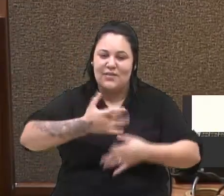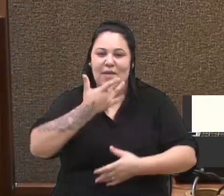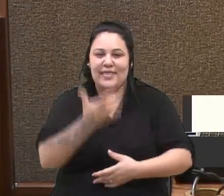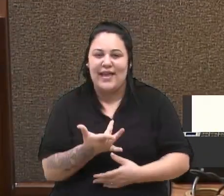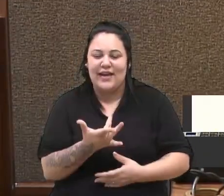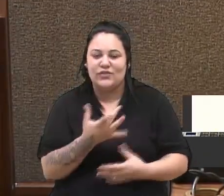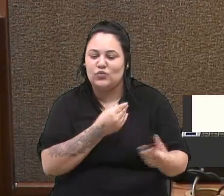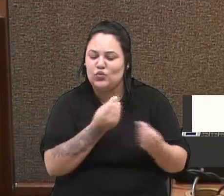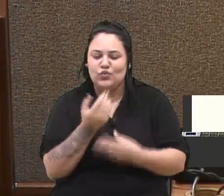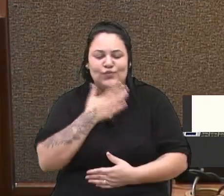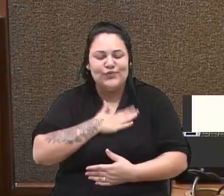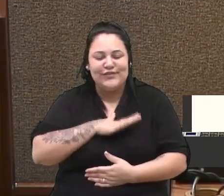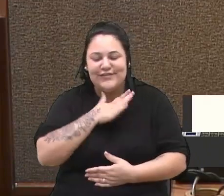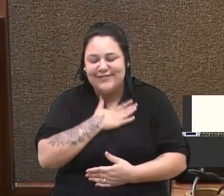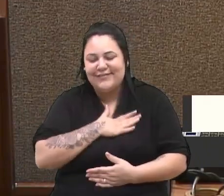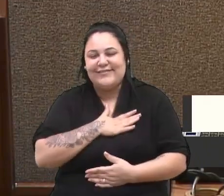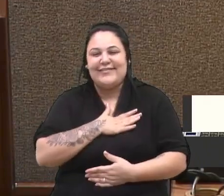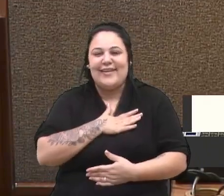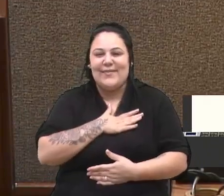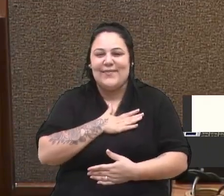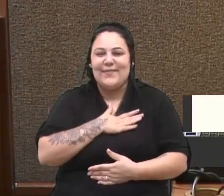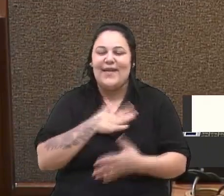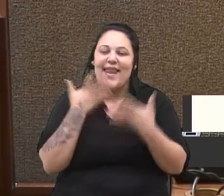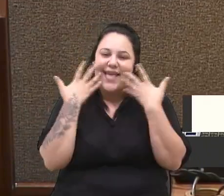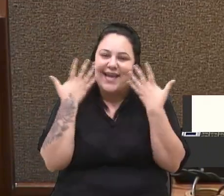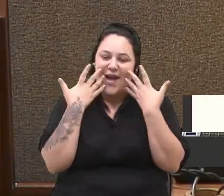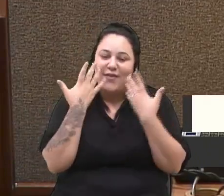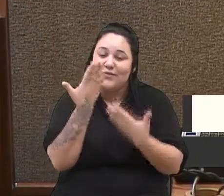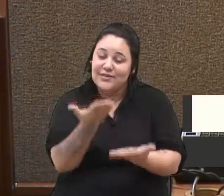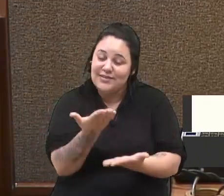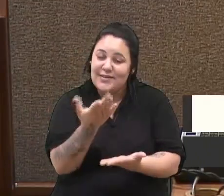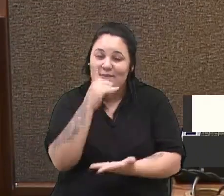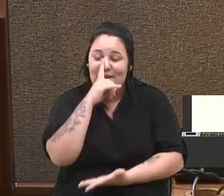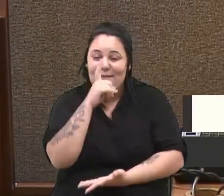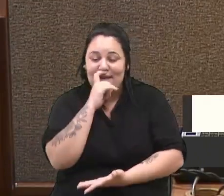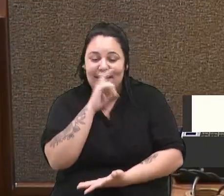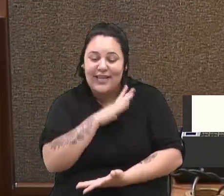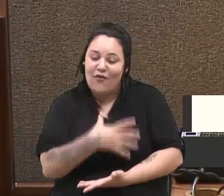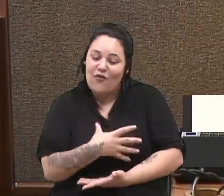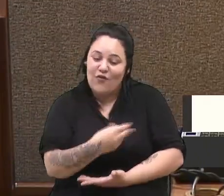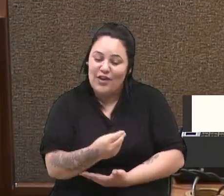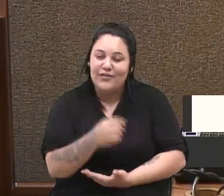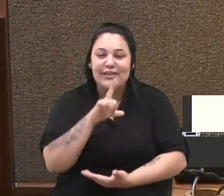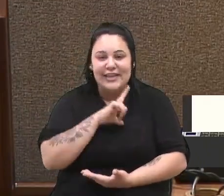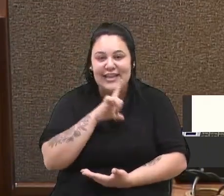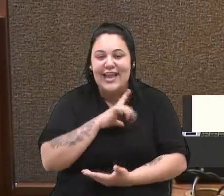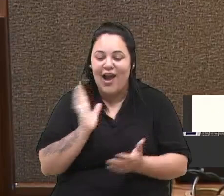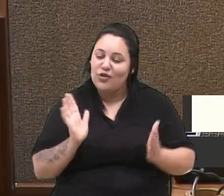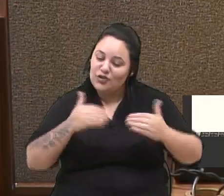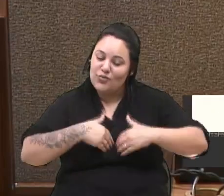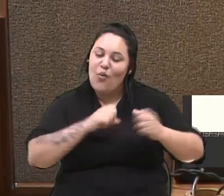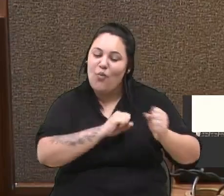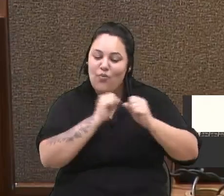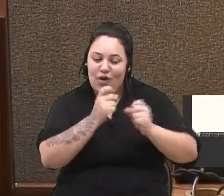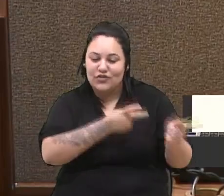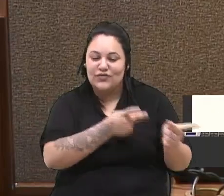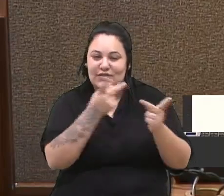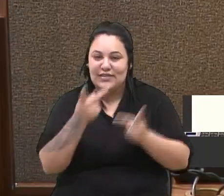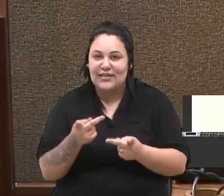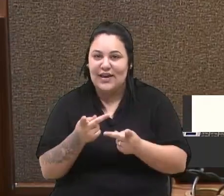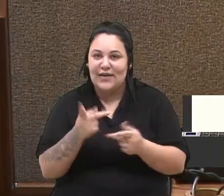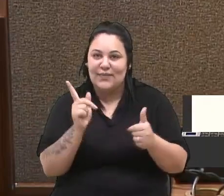muito agradável. Então, você, pai, mãe de uma criança com transtorno do espectro autista, pode estar indo lá aproveitar o primeiro